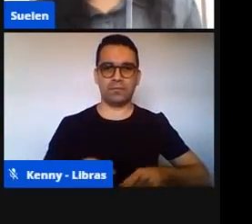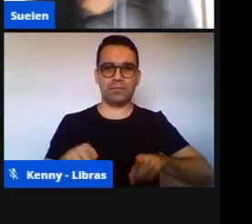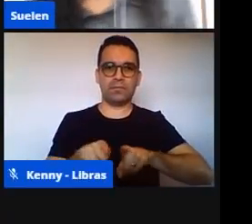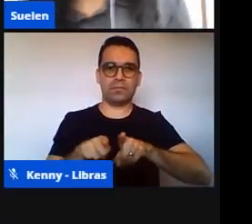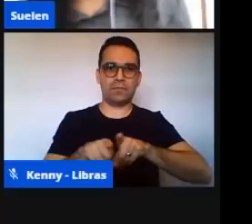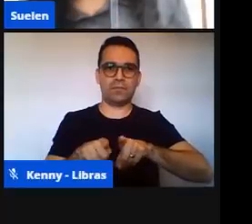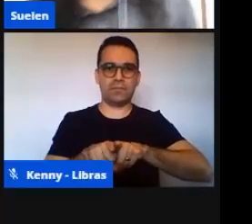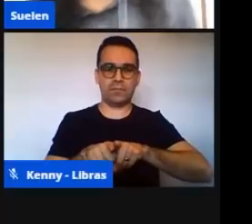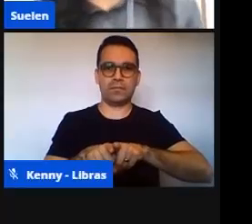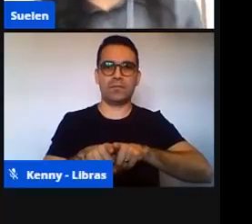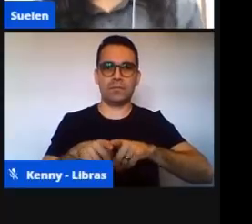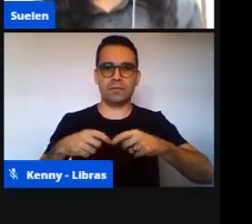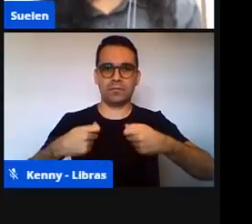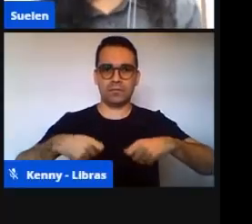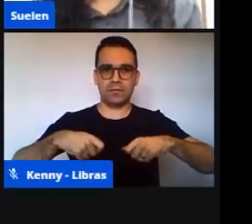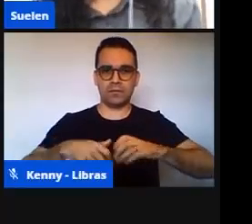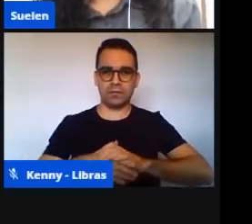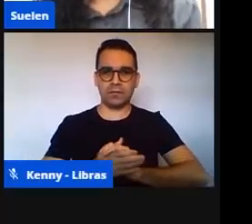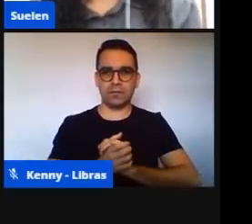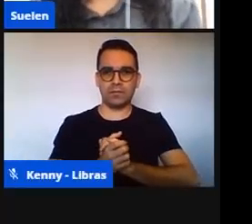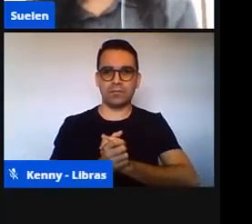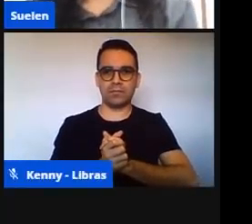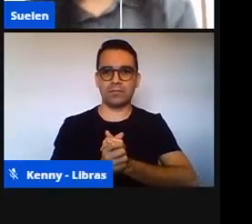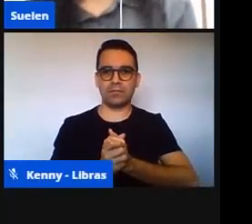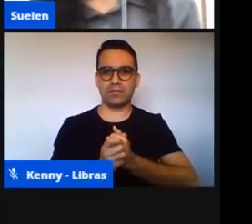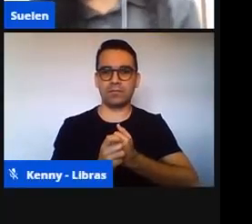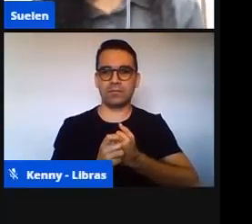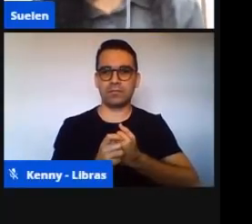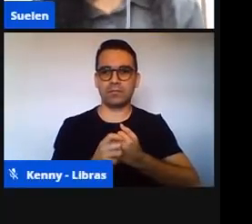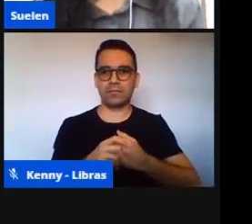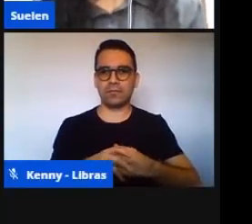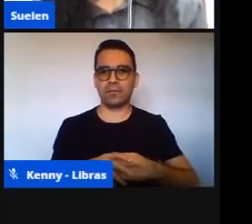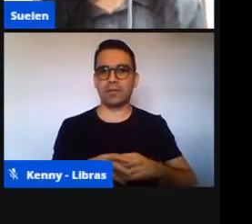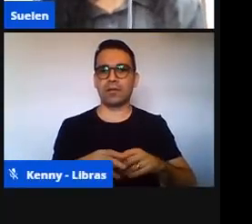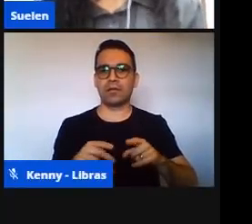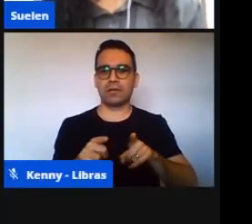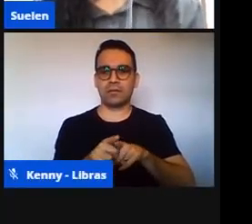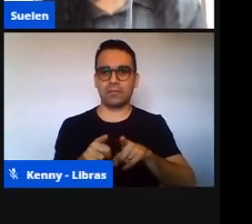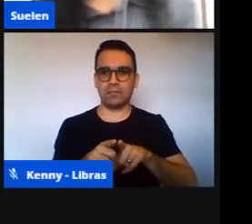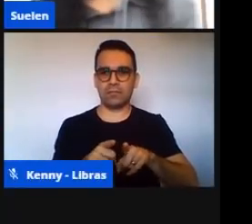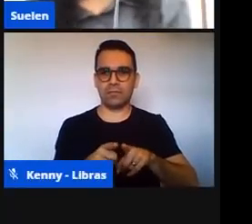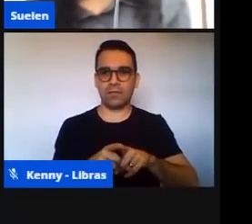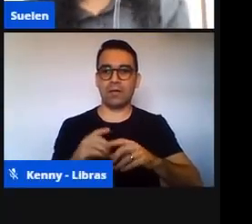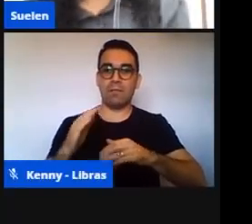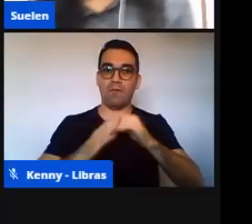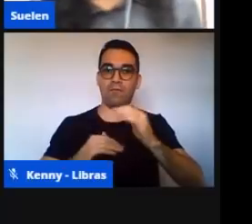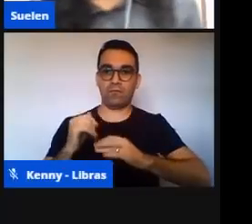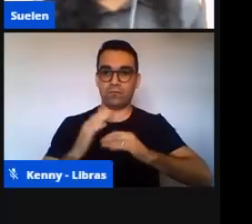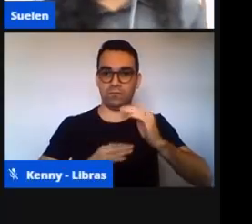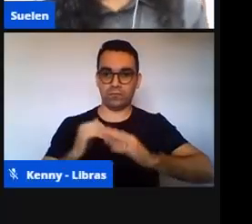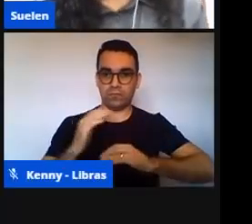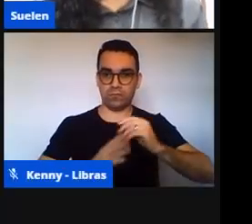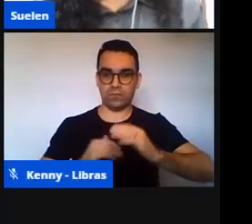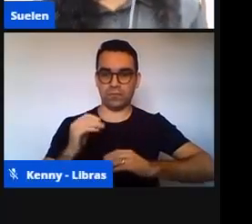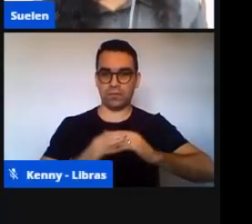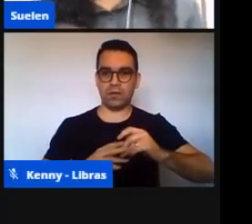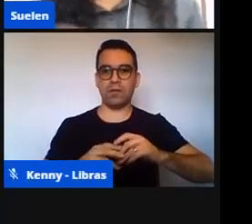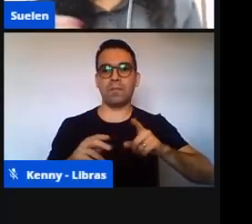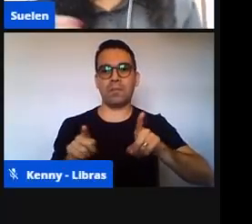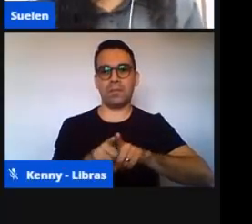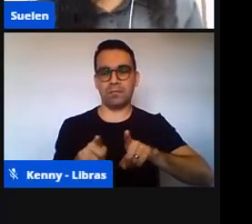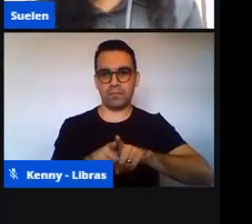e funcionários e estabelecer um funcionário para servir os alimentos. Assim a gente consegue observar, a gente